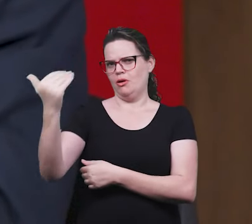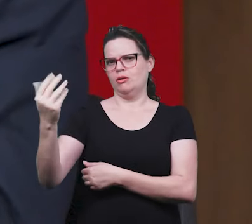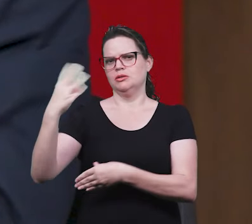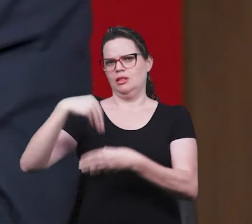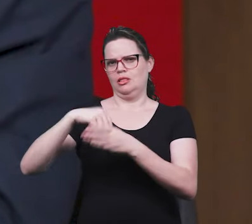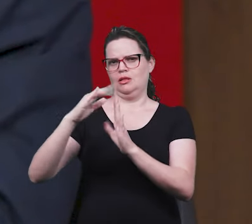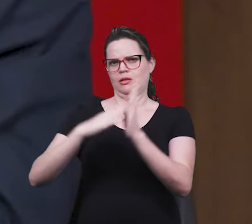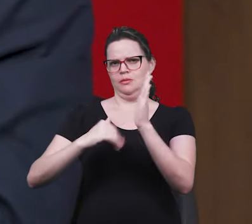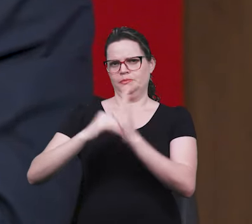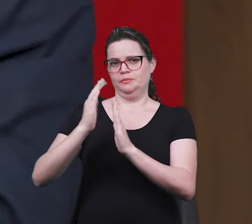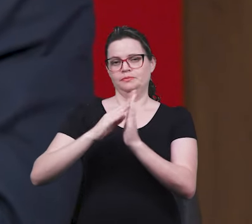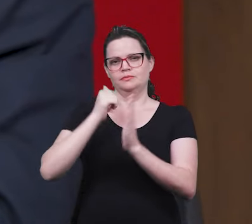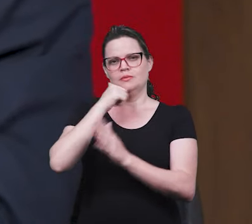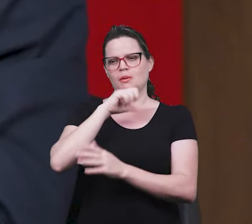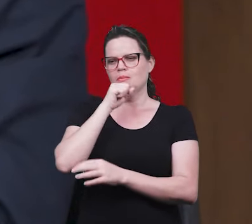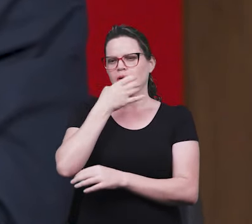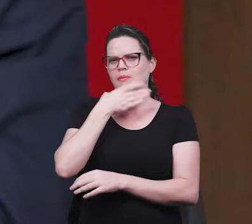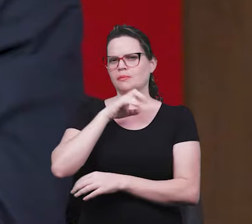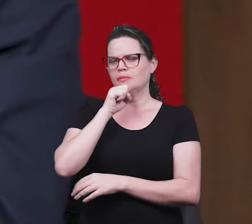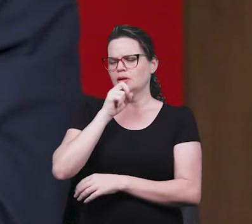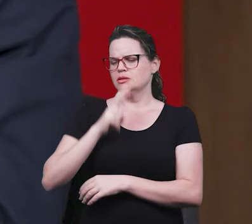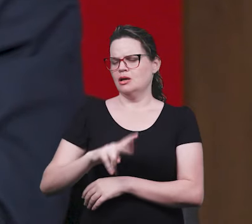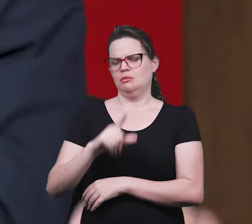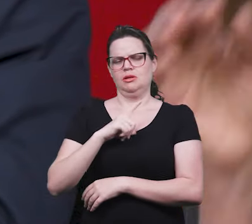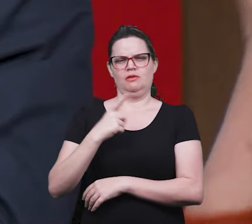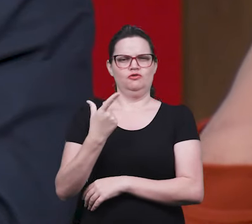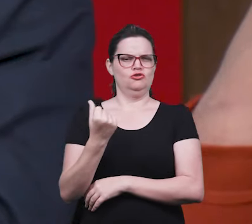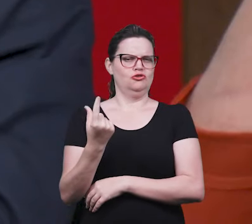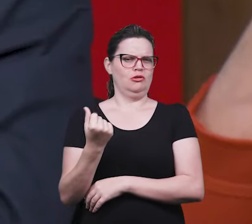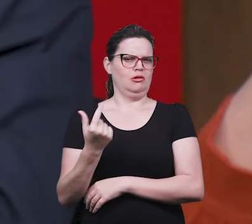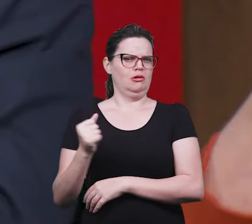Linda sempre tiveram muitos recursos, né?